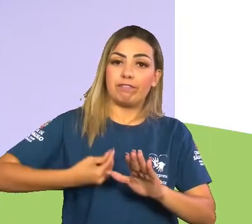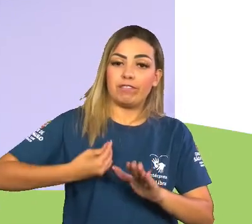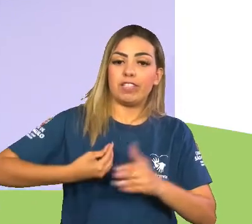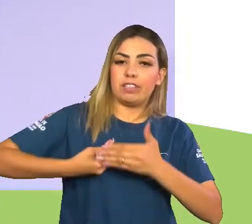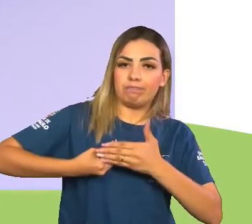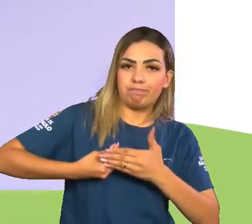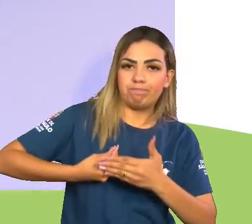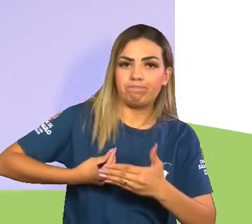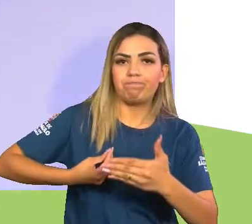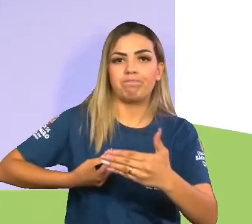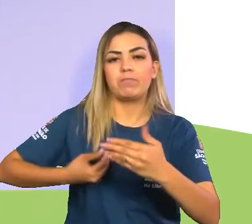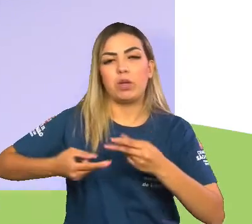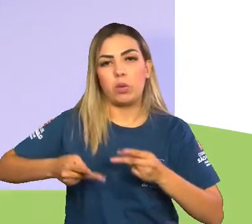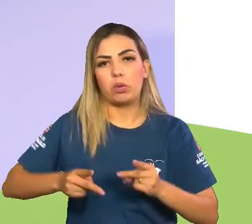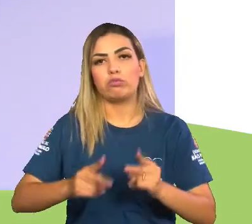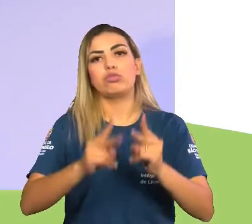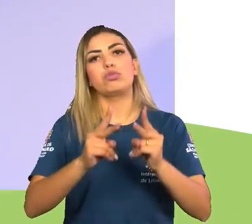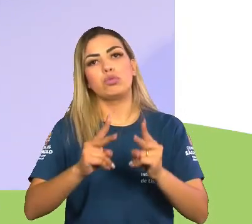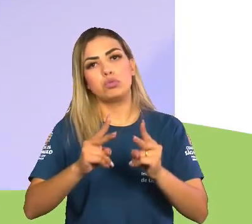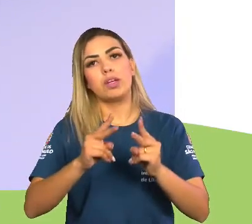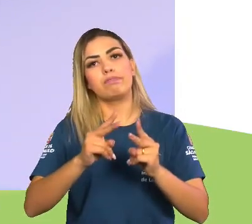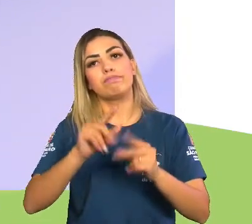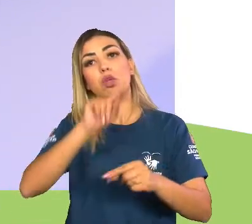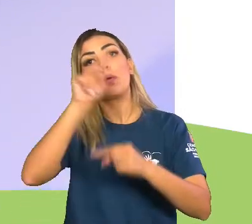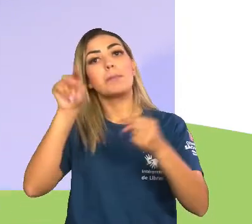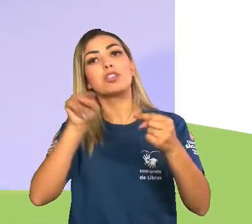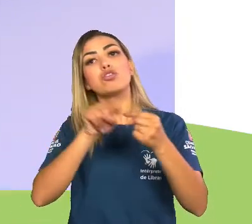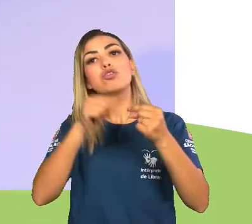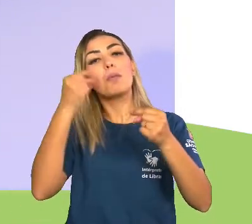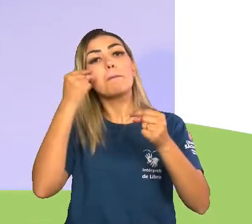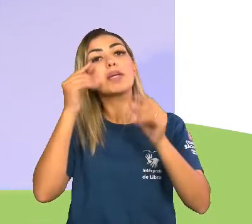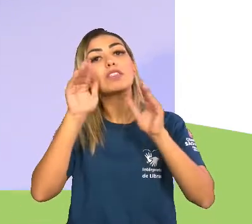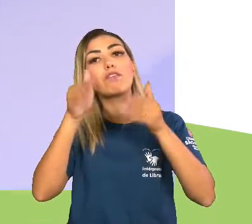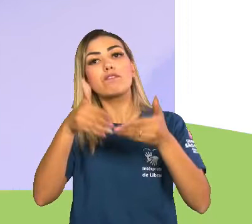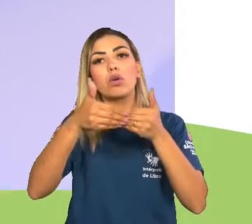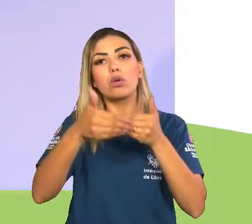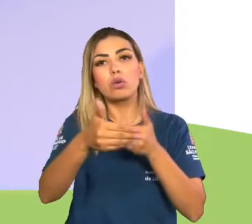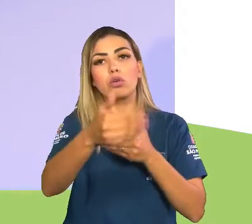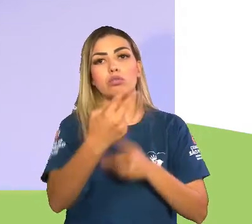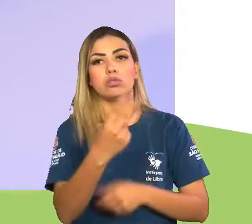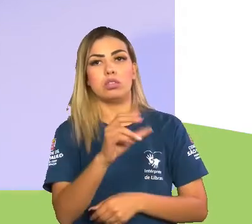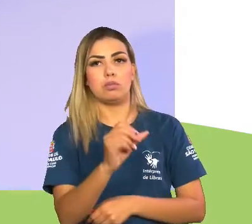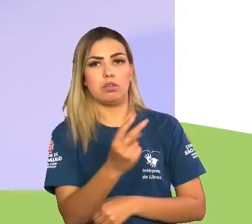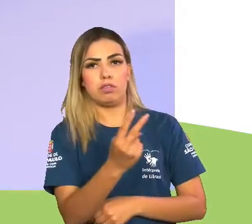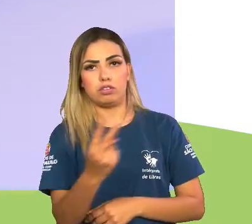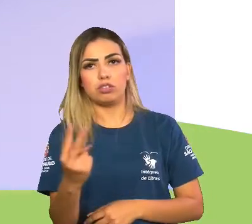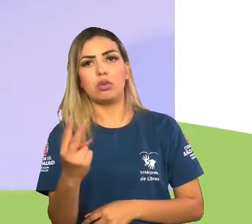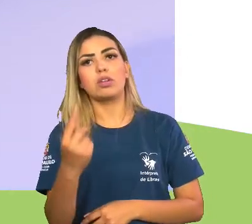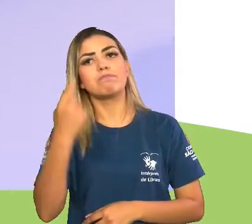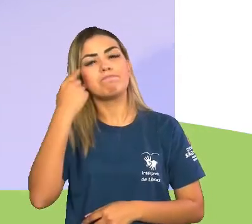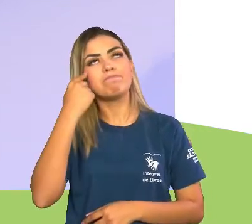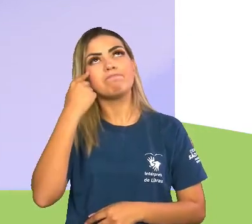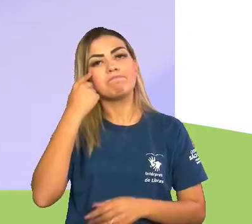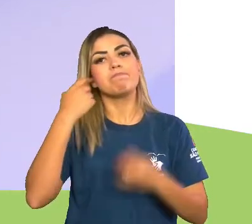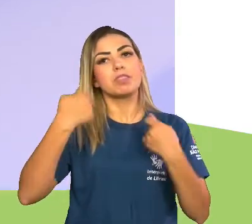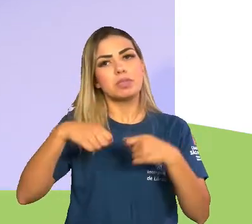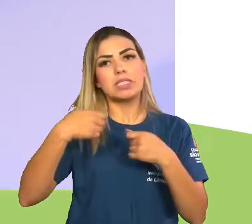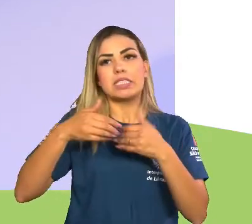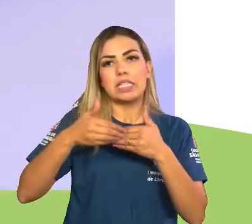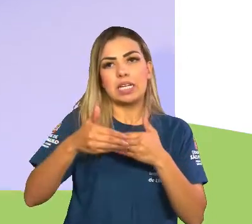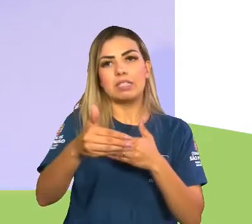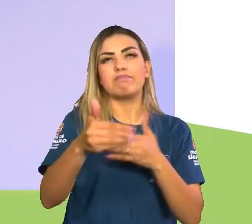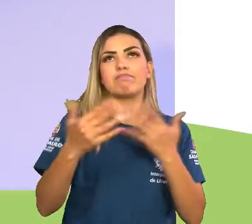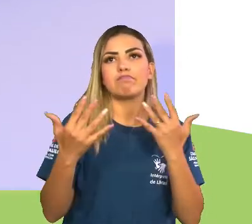seguimos rumo aos 2022 com a certeza de que precisamos celebrar as conquistas